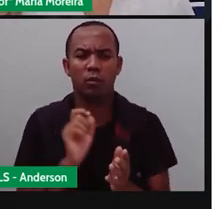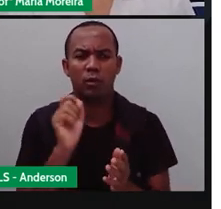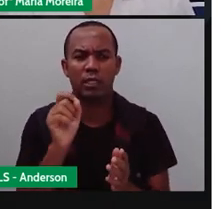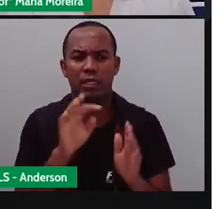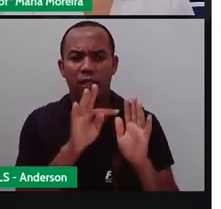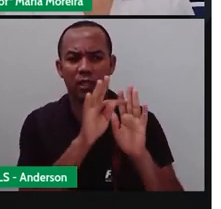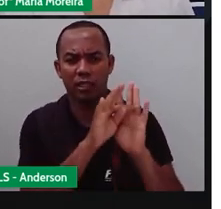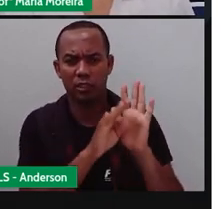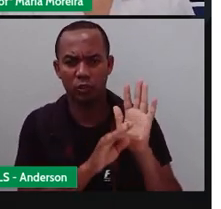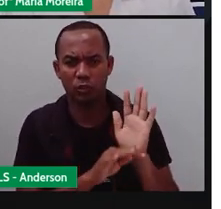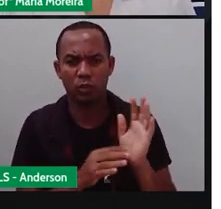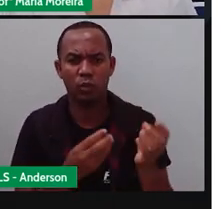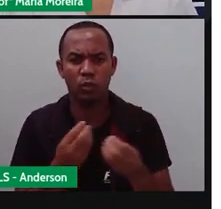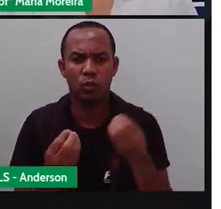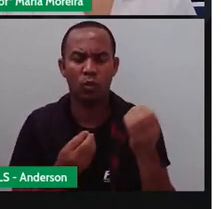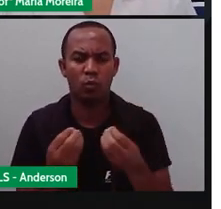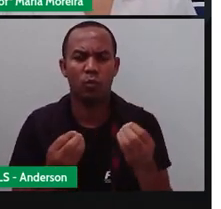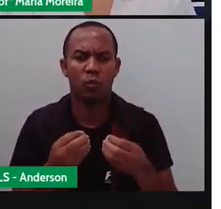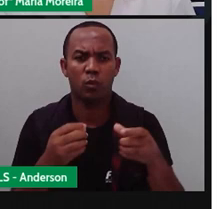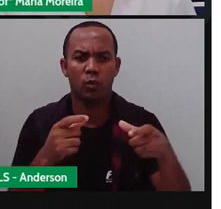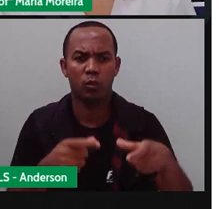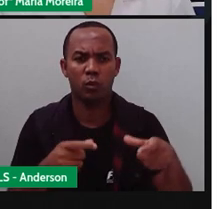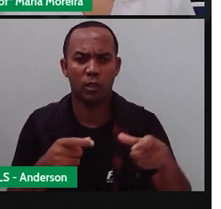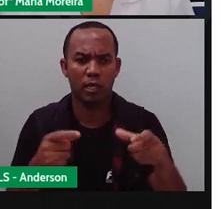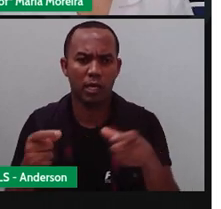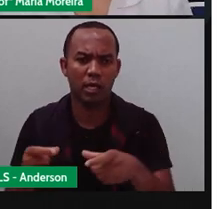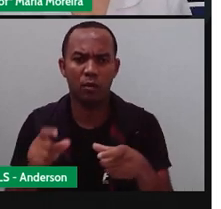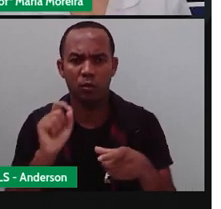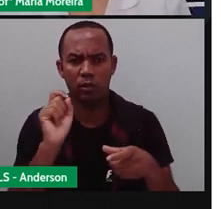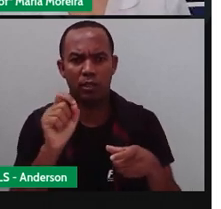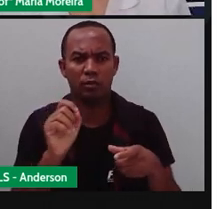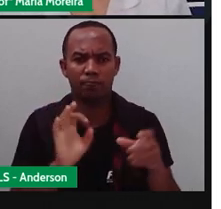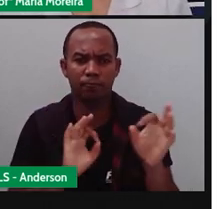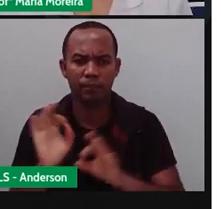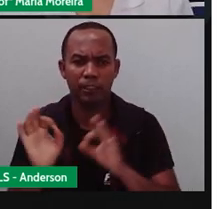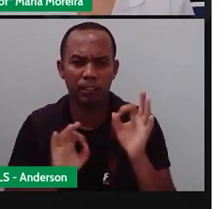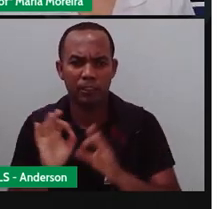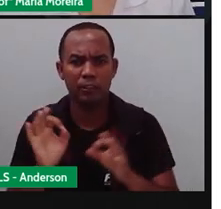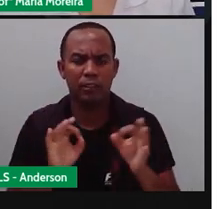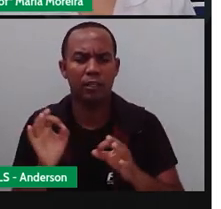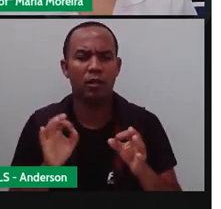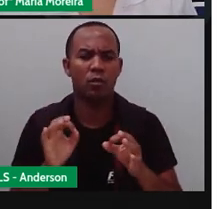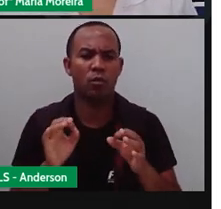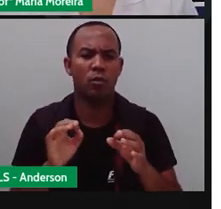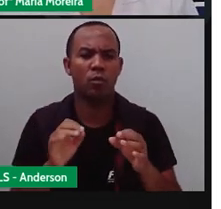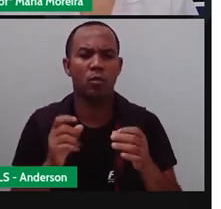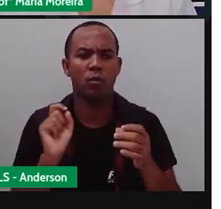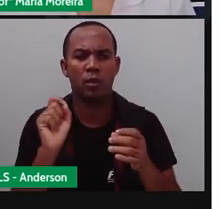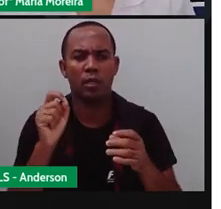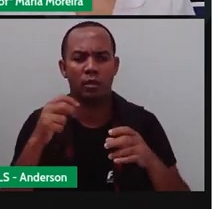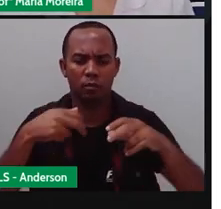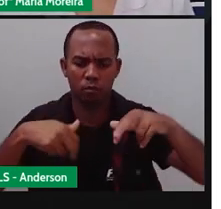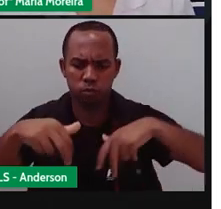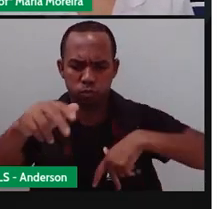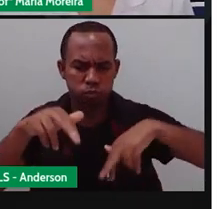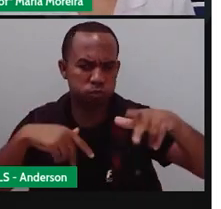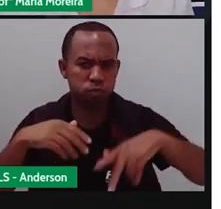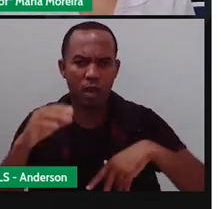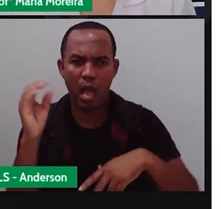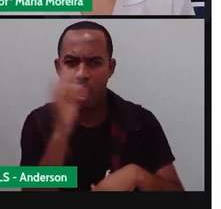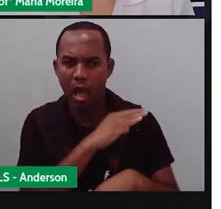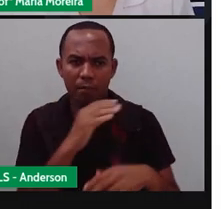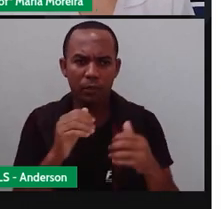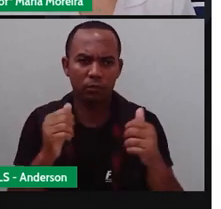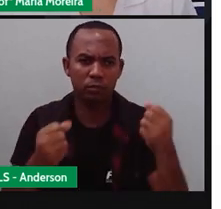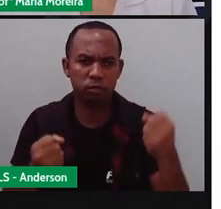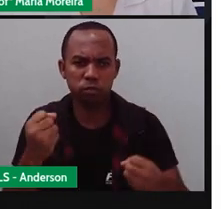nele olha para as nações existem é realmente a criação de transporte eficiente é um grande desafio e no Brasil a gente tem